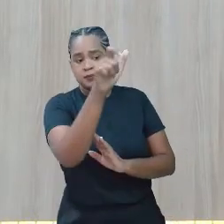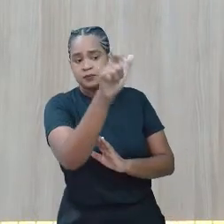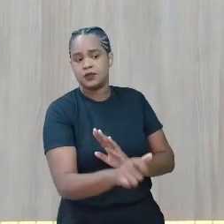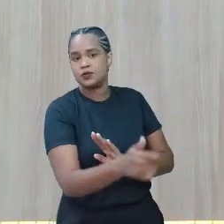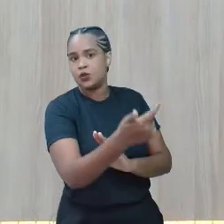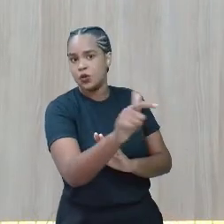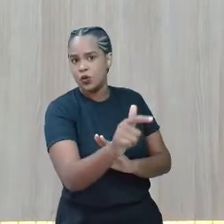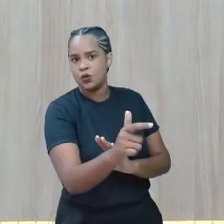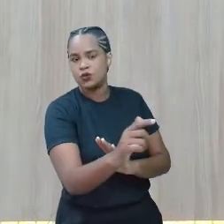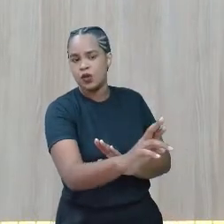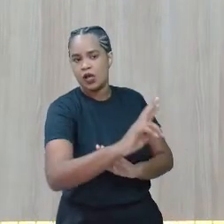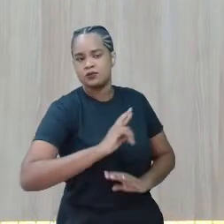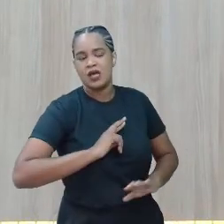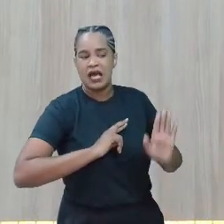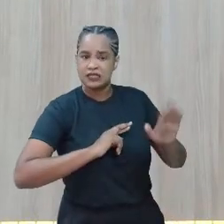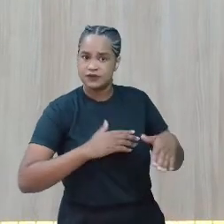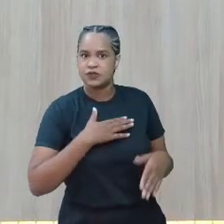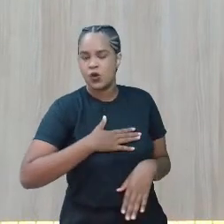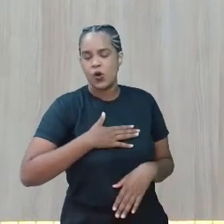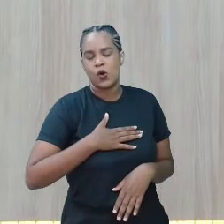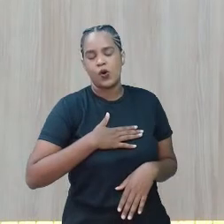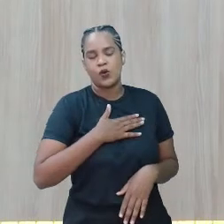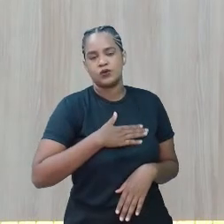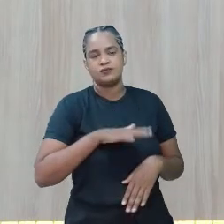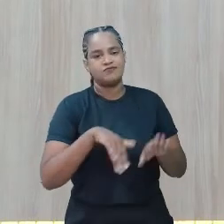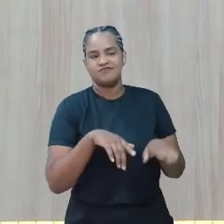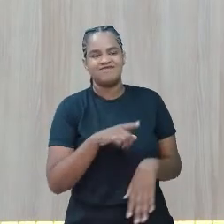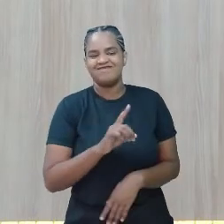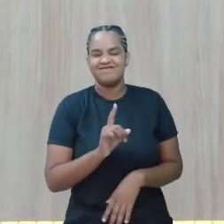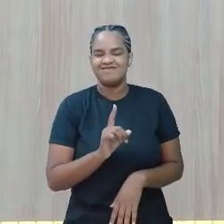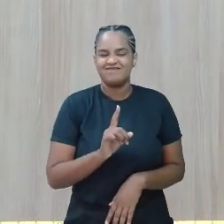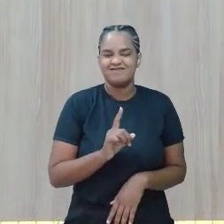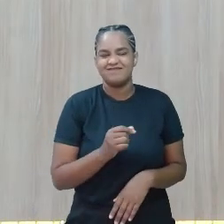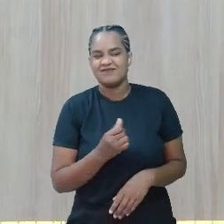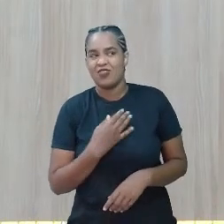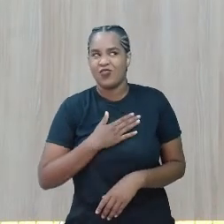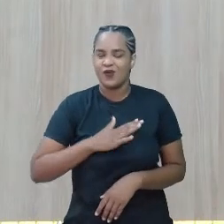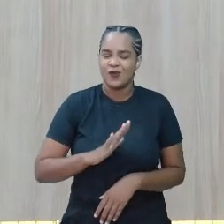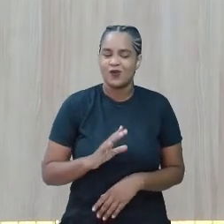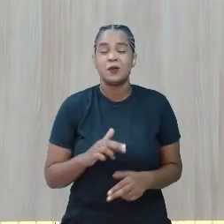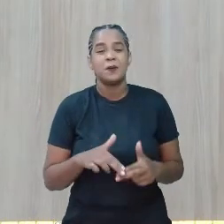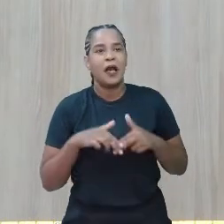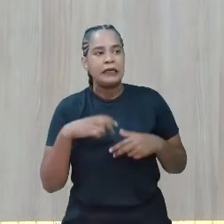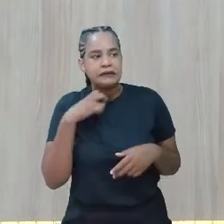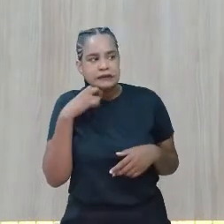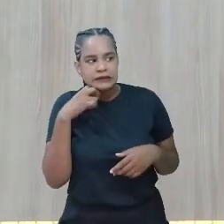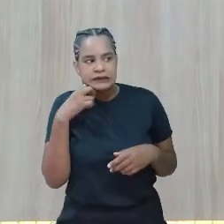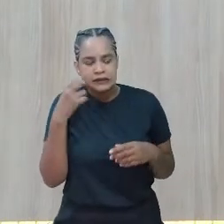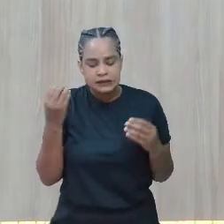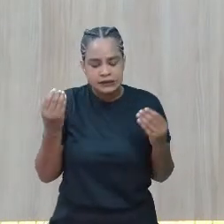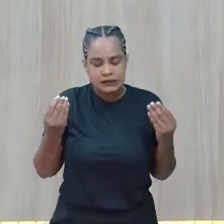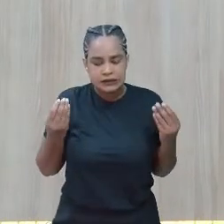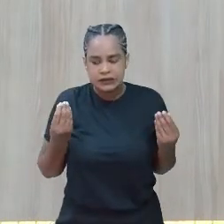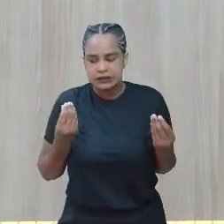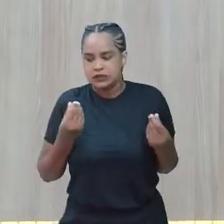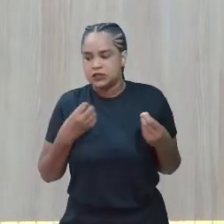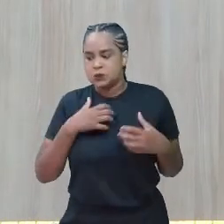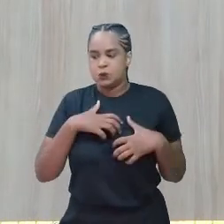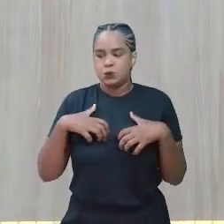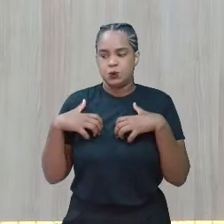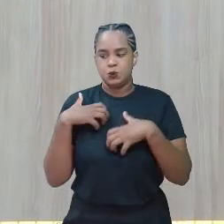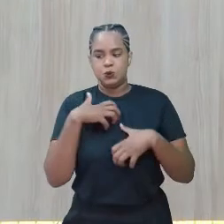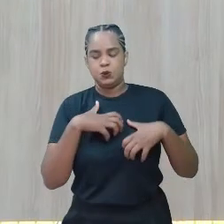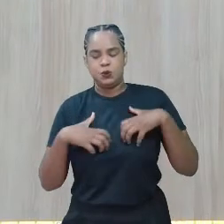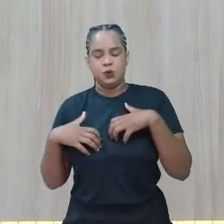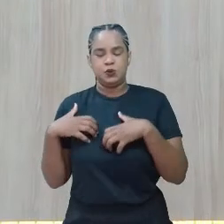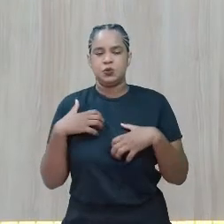responder é legal e às vezes não é? É meio, aqueles que são tímidos acham um pouco